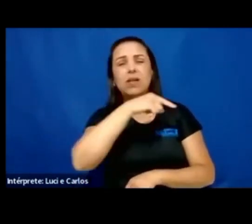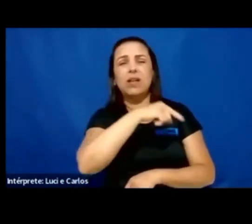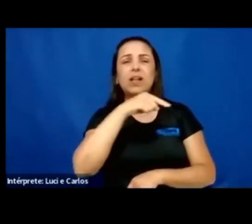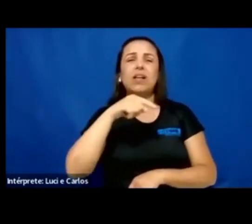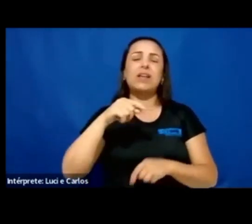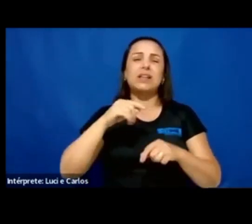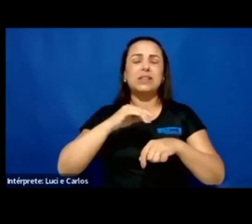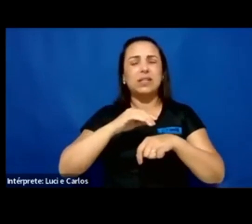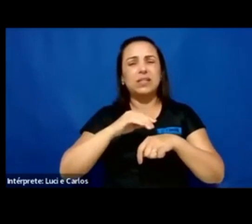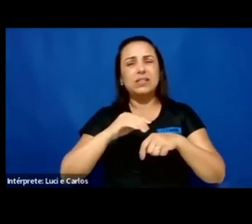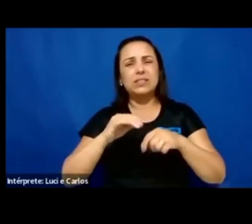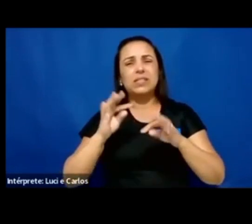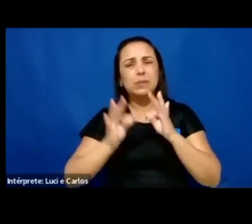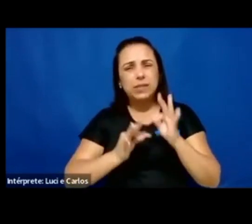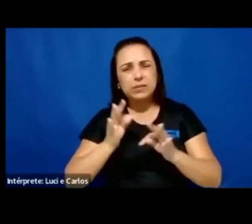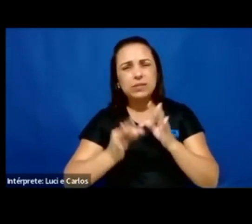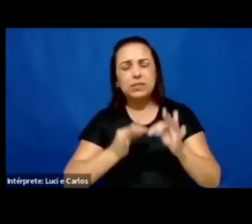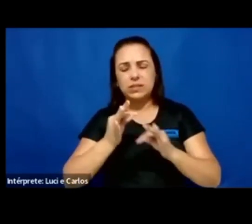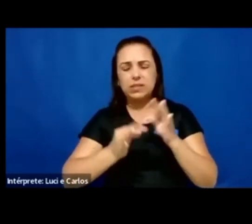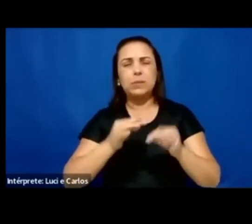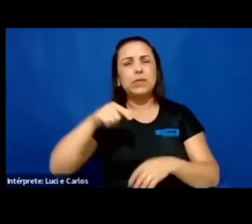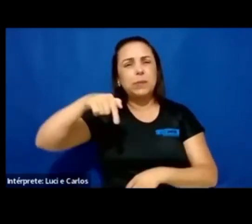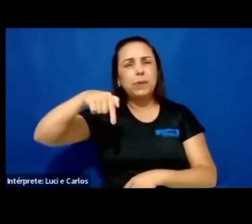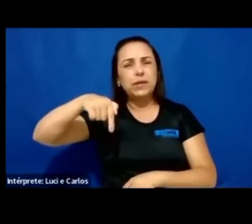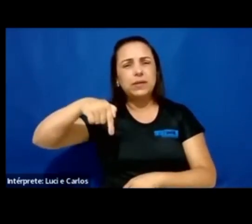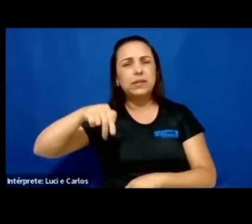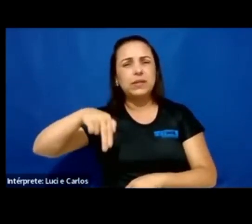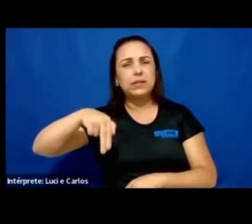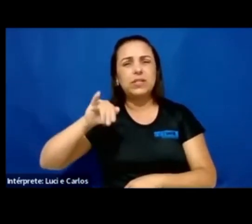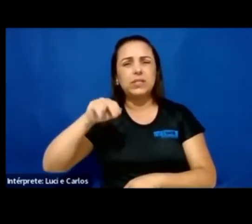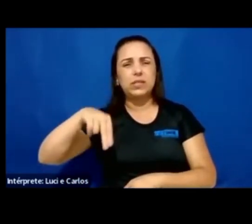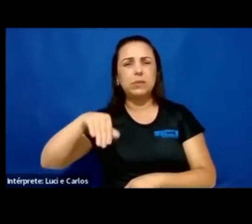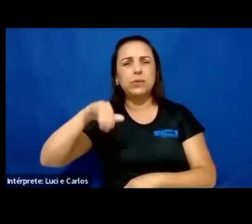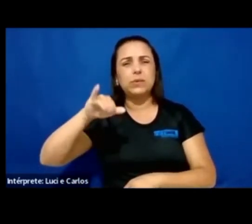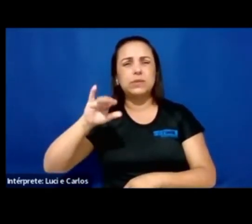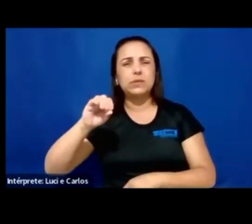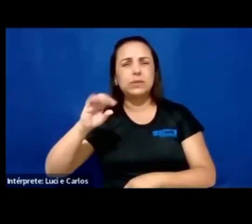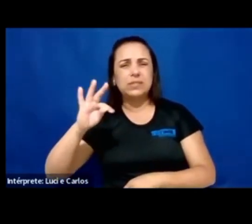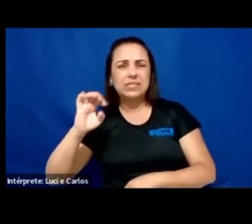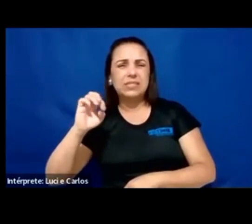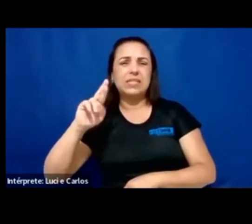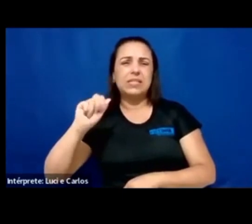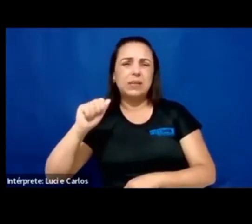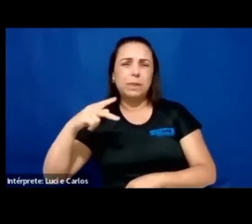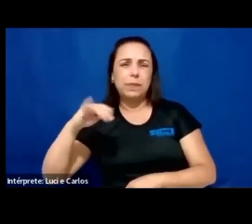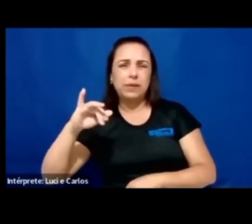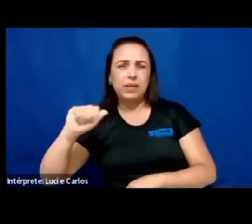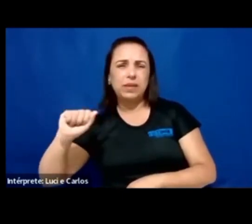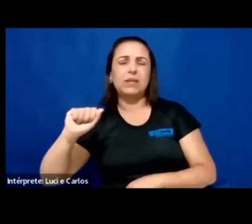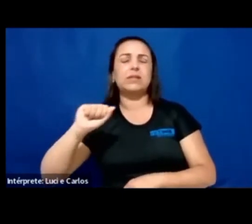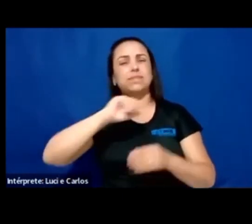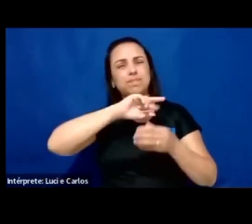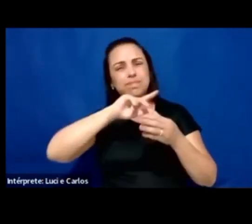ficando mais doente, parece que o tratamento é pior que a própria doença. Então, assim, que tal a gente começar a